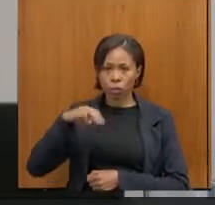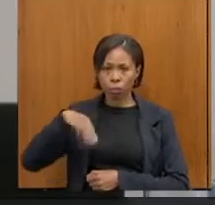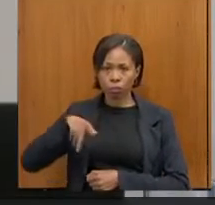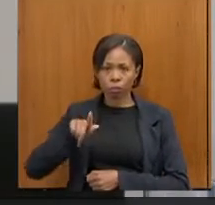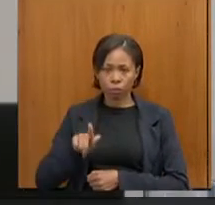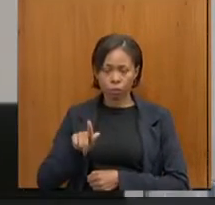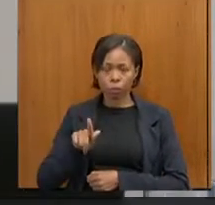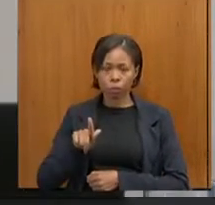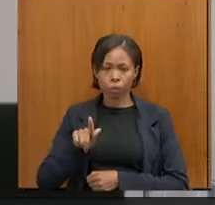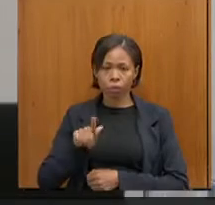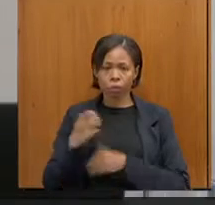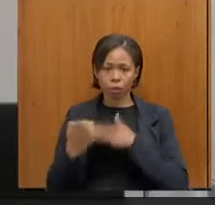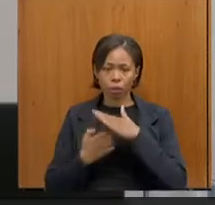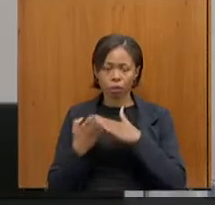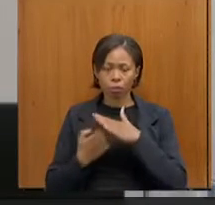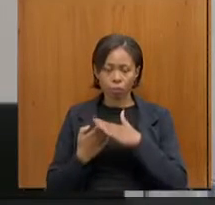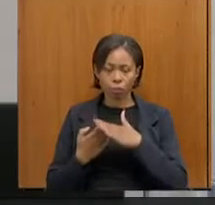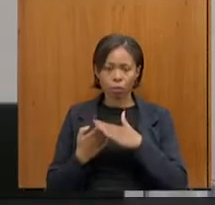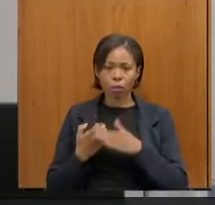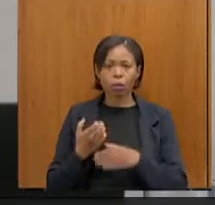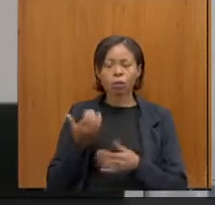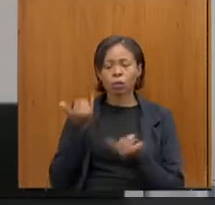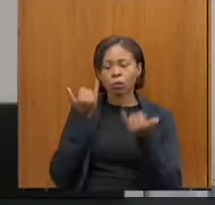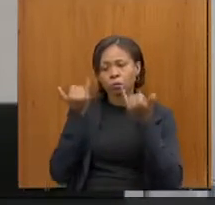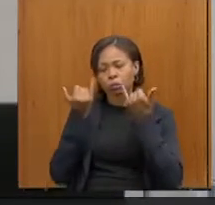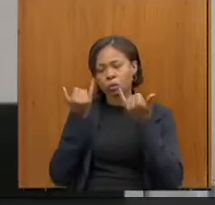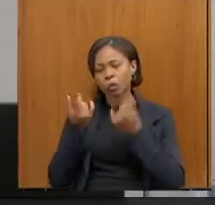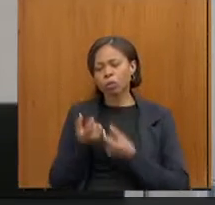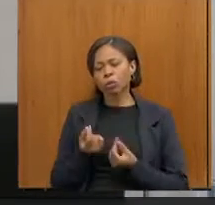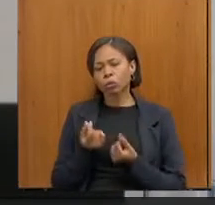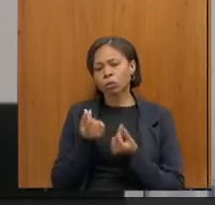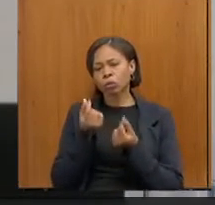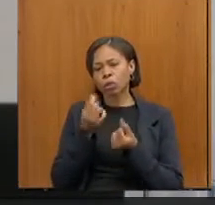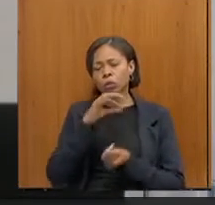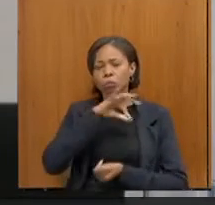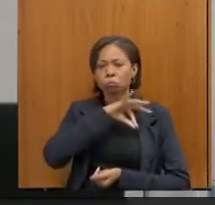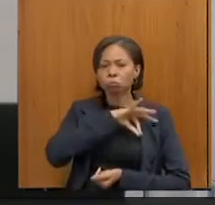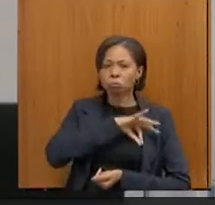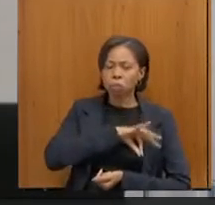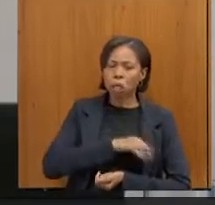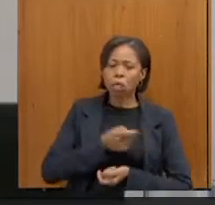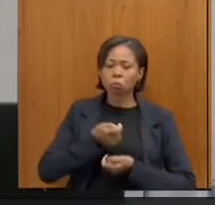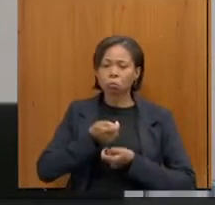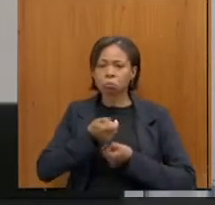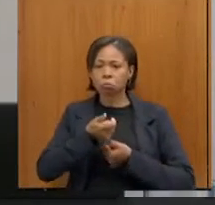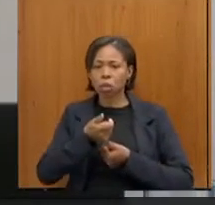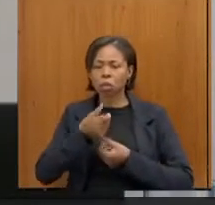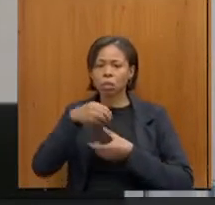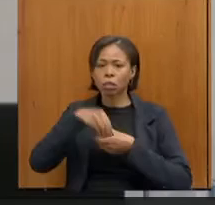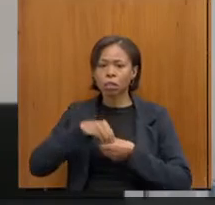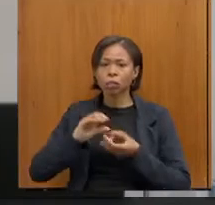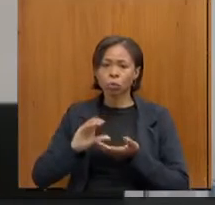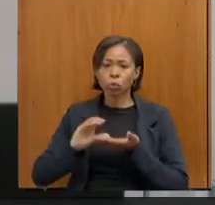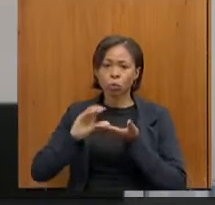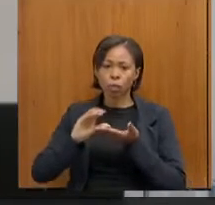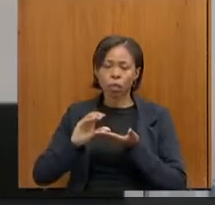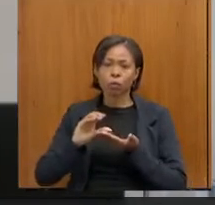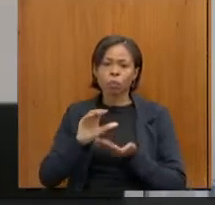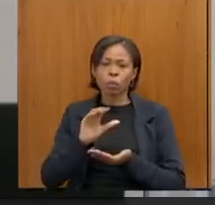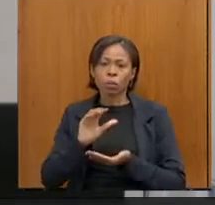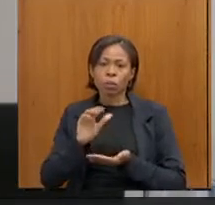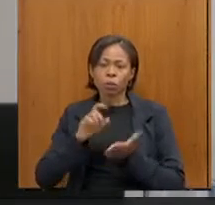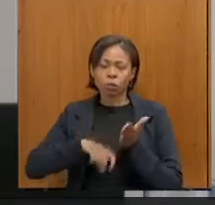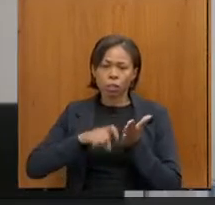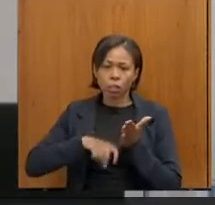Minas Gerais energética de Minas Gerais informações sobre valores de salários e gratificações dos membros do conselho fiscal e de administração